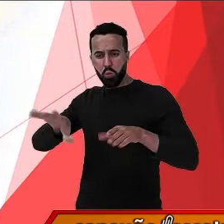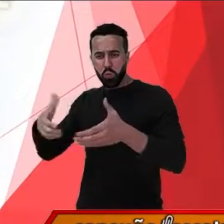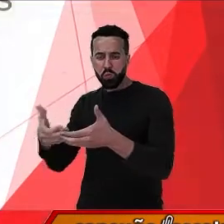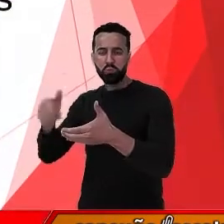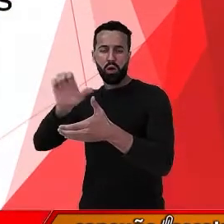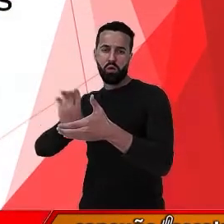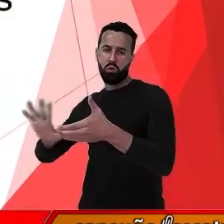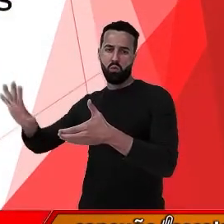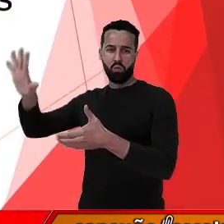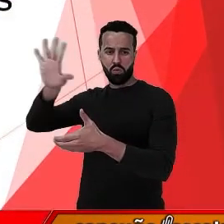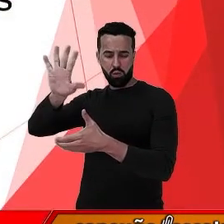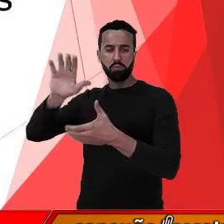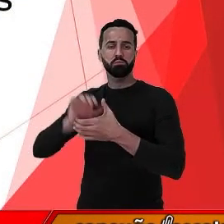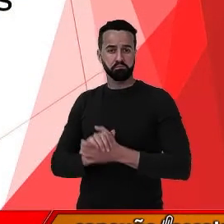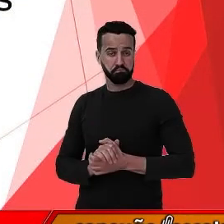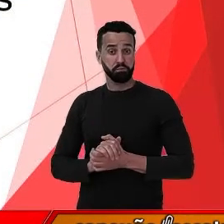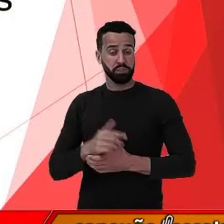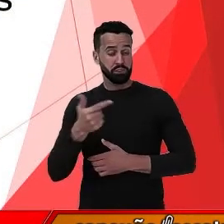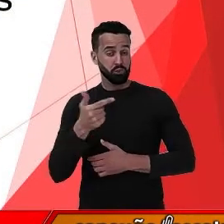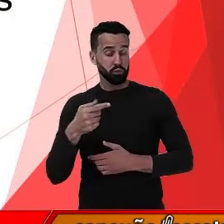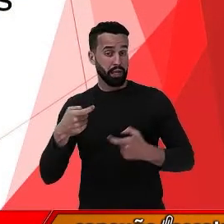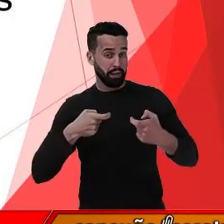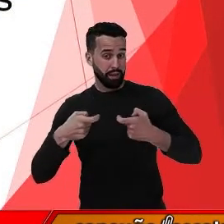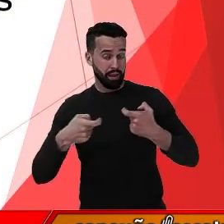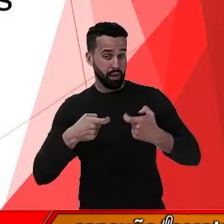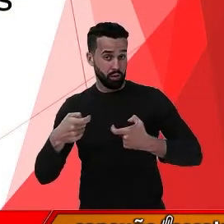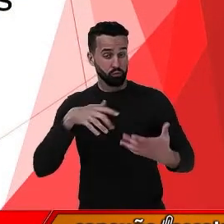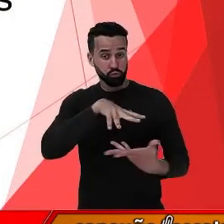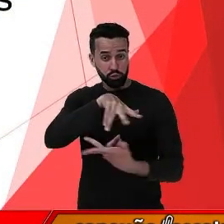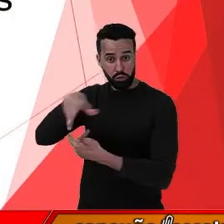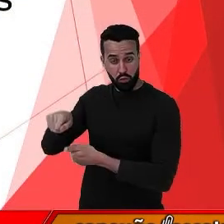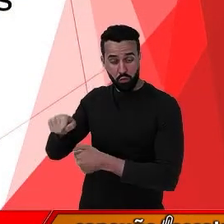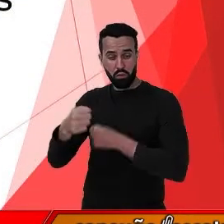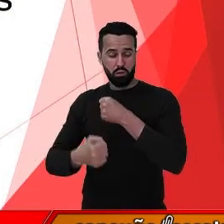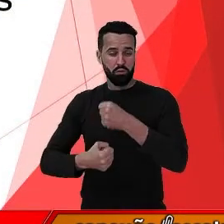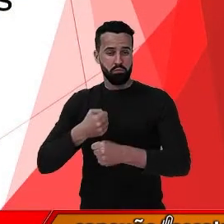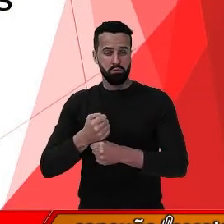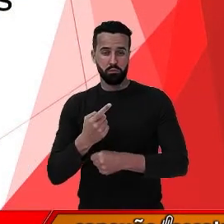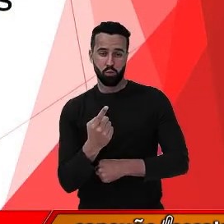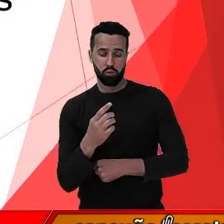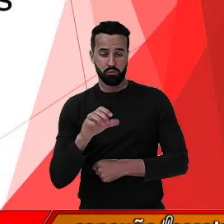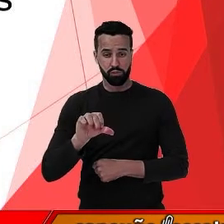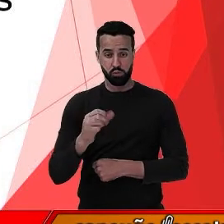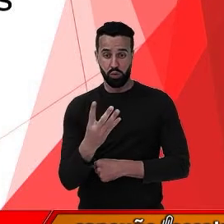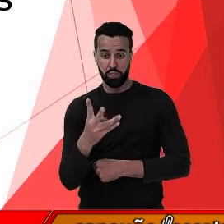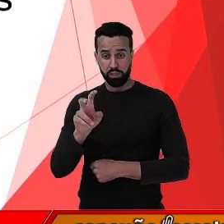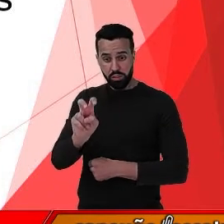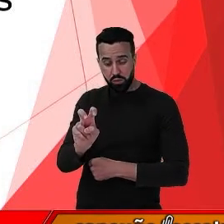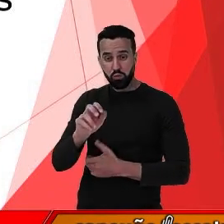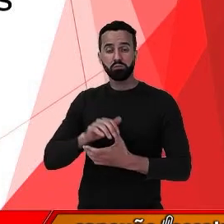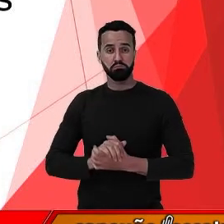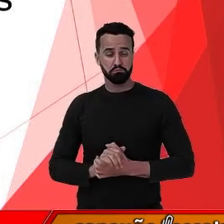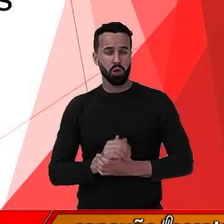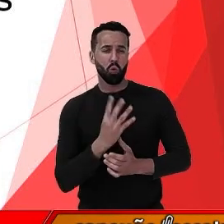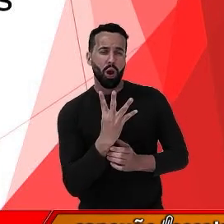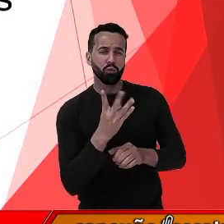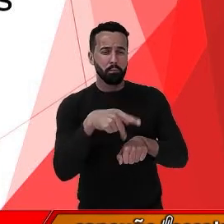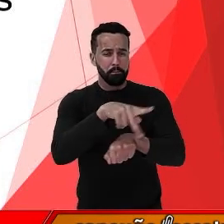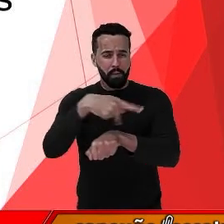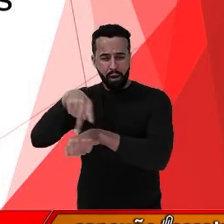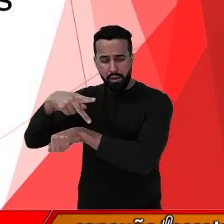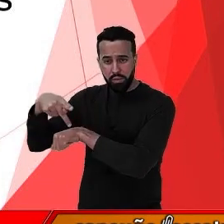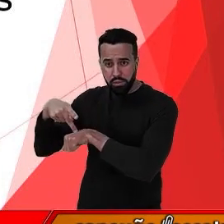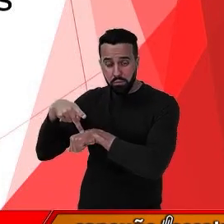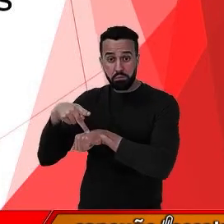E pós-Segunda Guerra Mundial, 1945, quando nós tínhamos apenas 4 nações independentes no